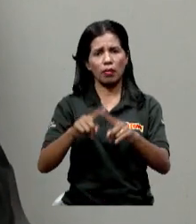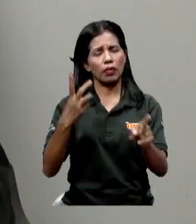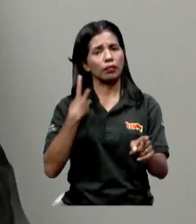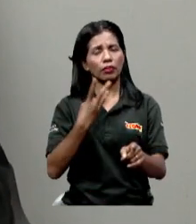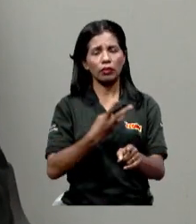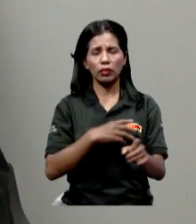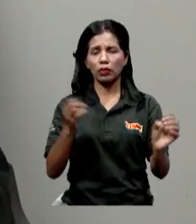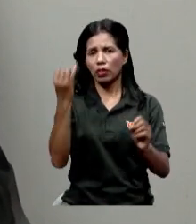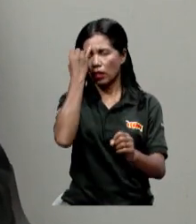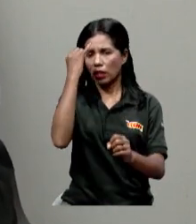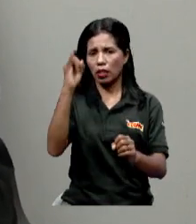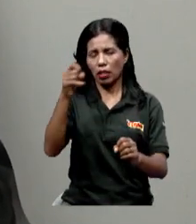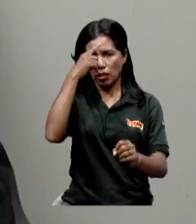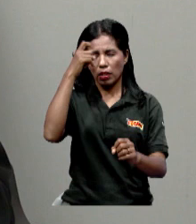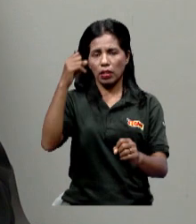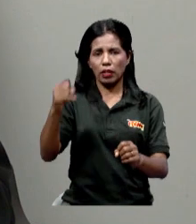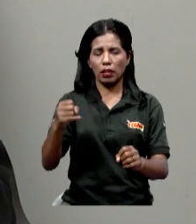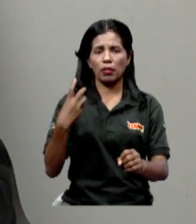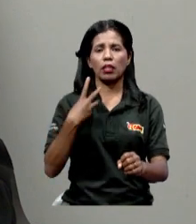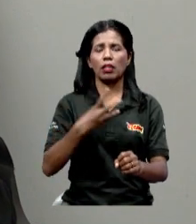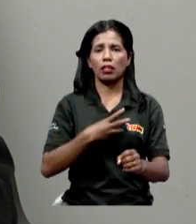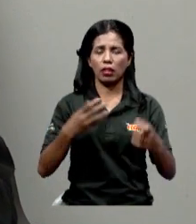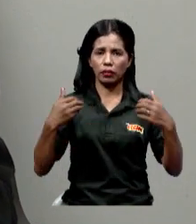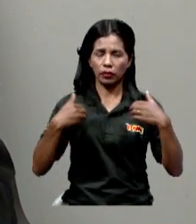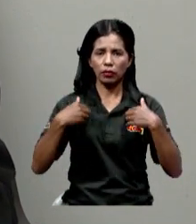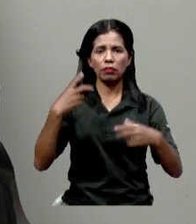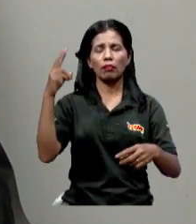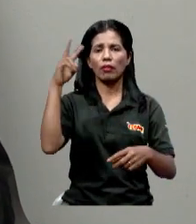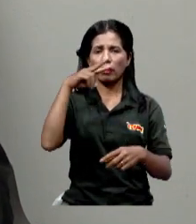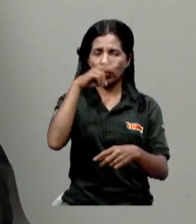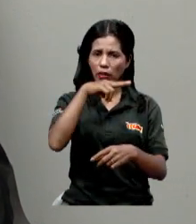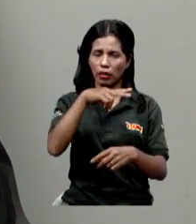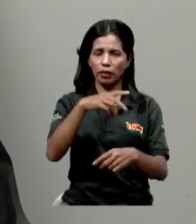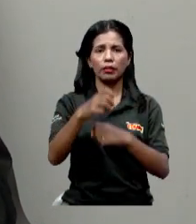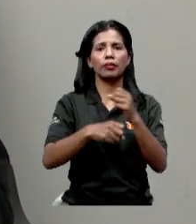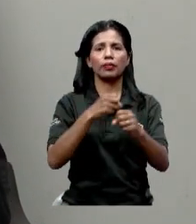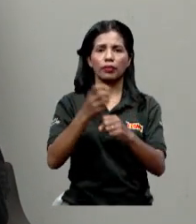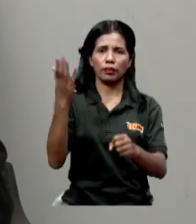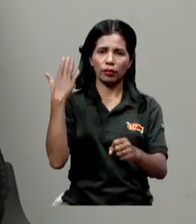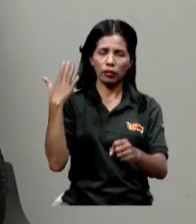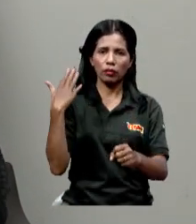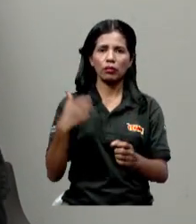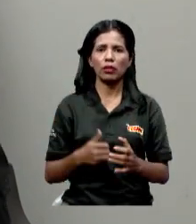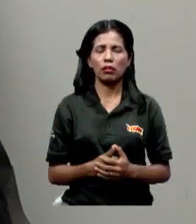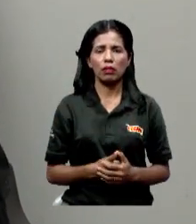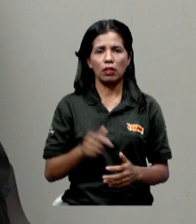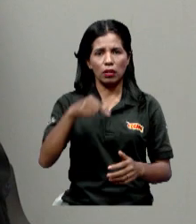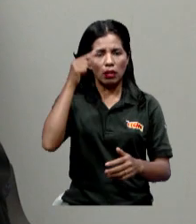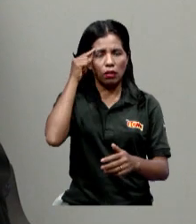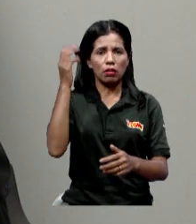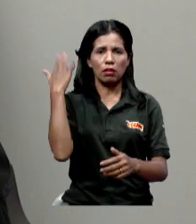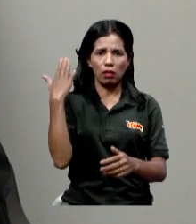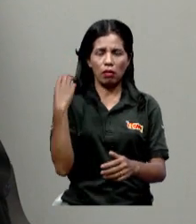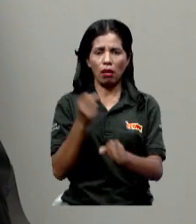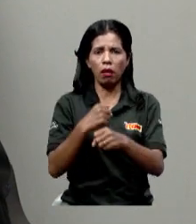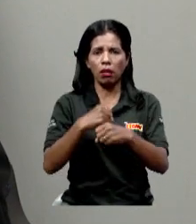Índia, também durante, e está o Vietnam. Foi ainda um tinha encontro com o ministro governo anterior, halo ela